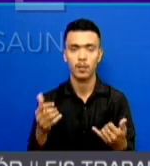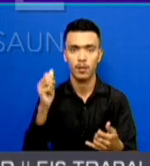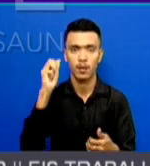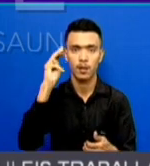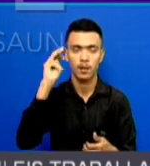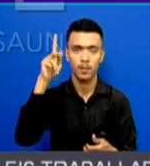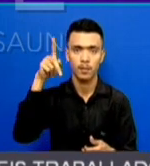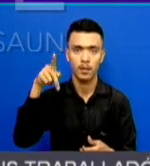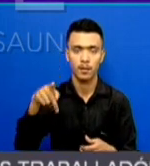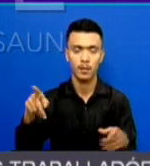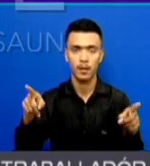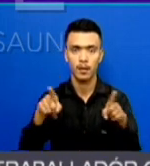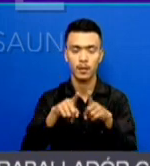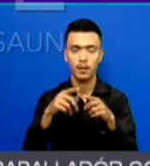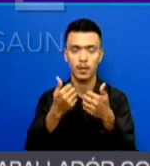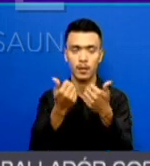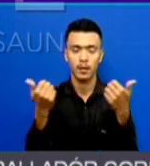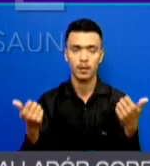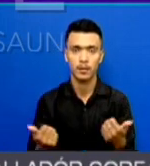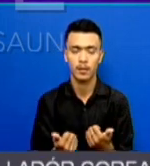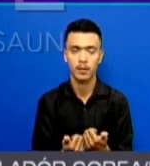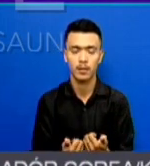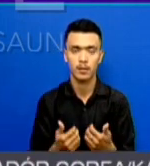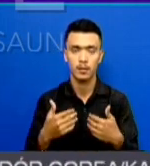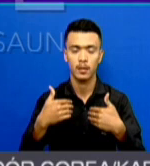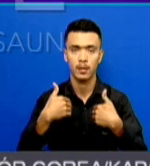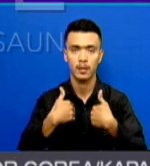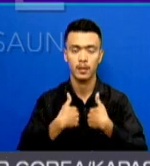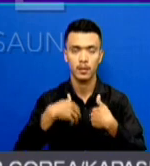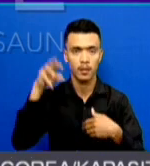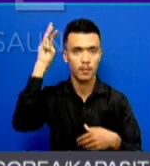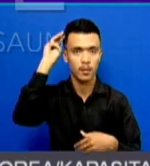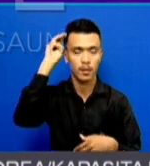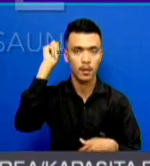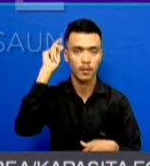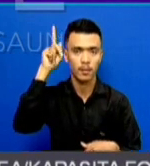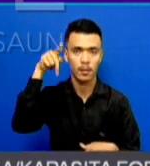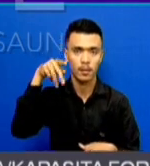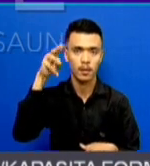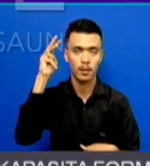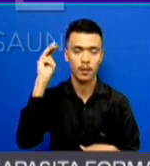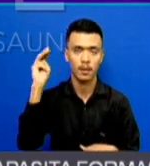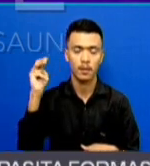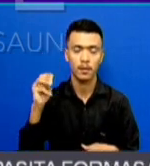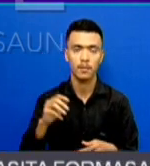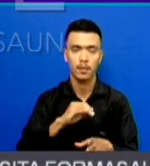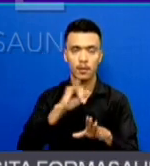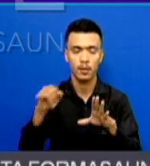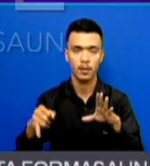Autoridade Nacional do Petróleo, nessa agência tutela aí, vai, Ministério do Petróleo e Recursos Minerais, a whole